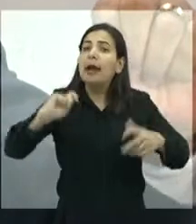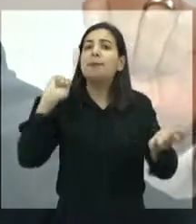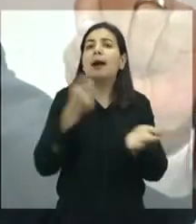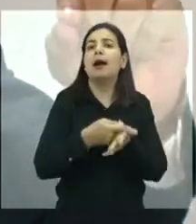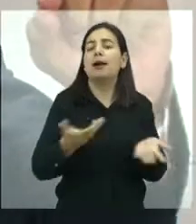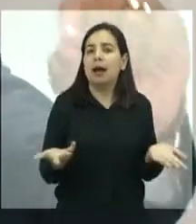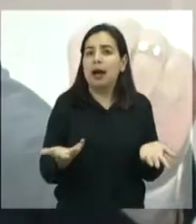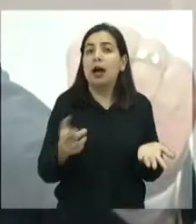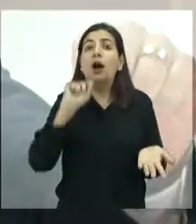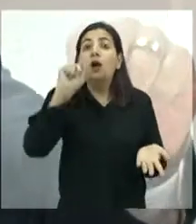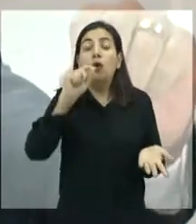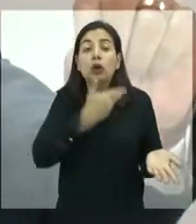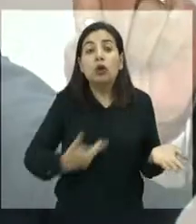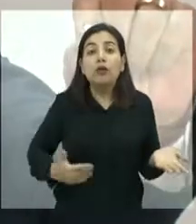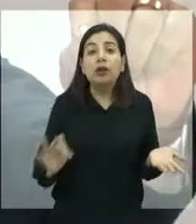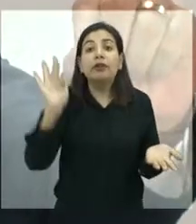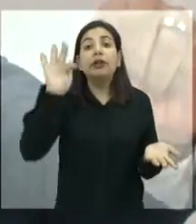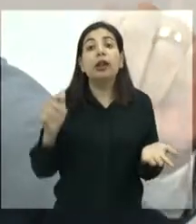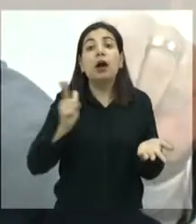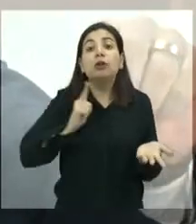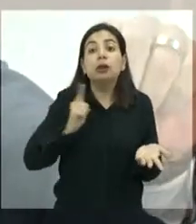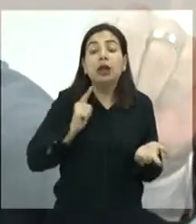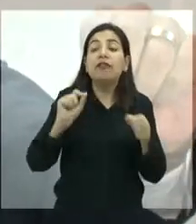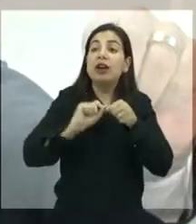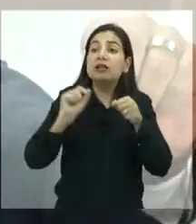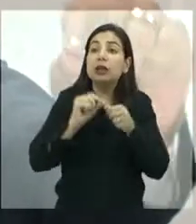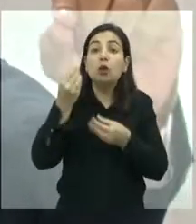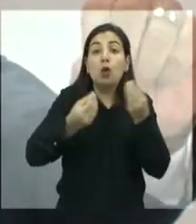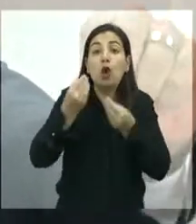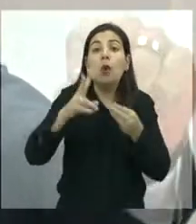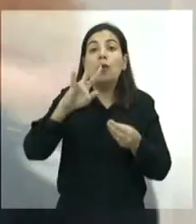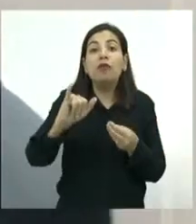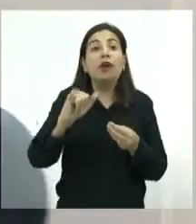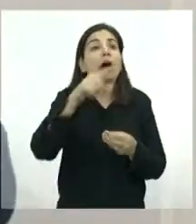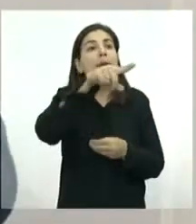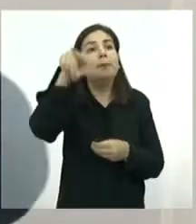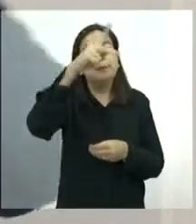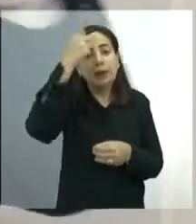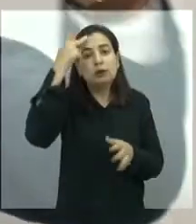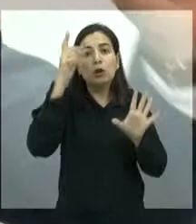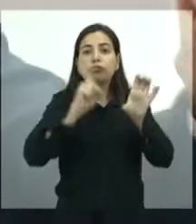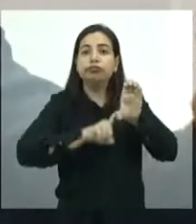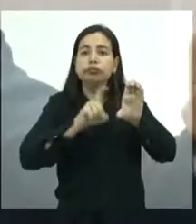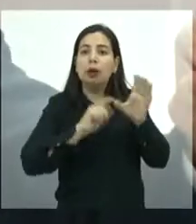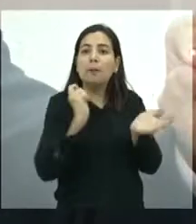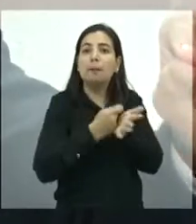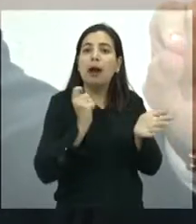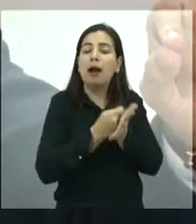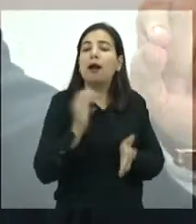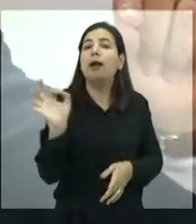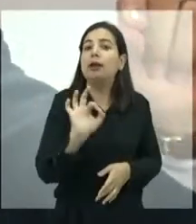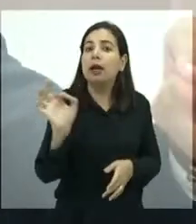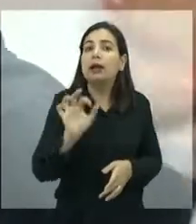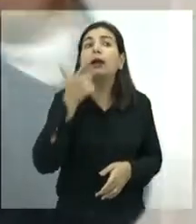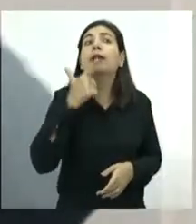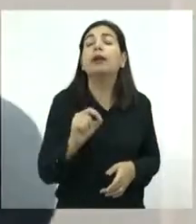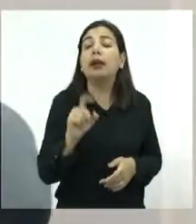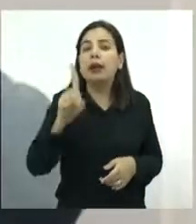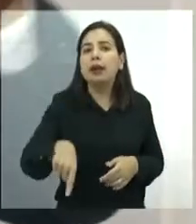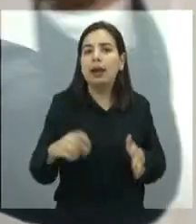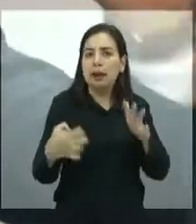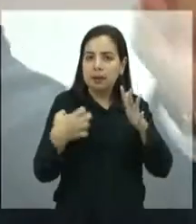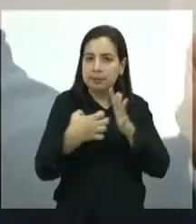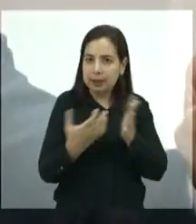o governo federal está tomando para cobrar esse débito dessas empresas, quem são as empresas que têm esses incentivos